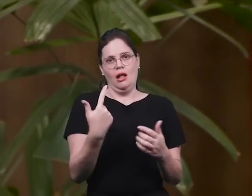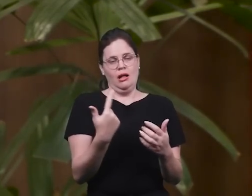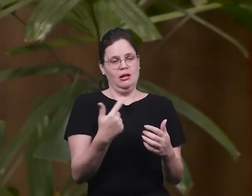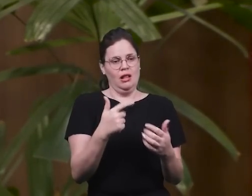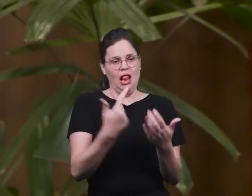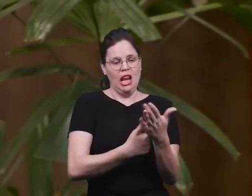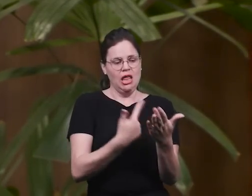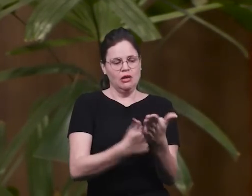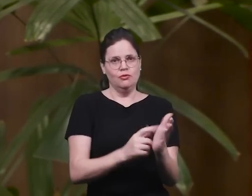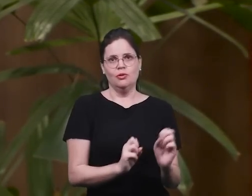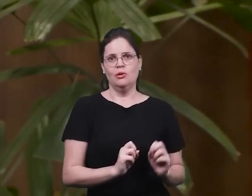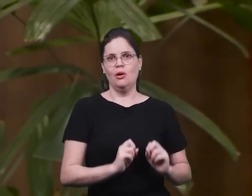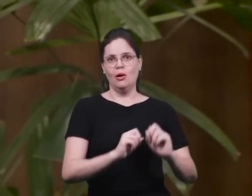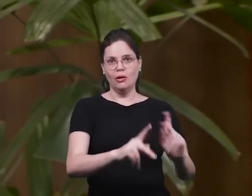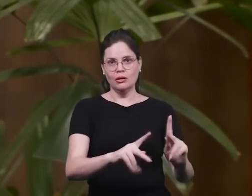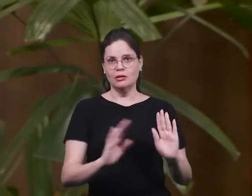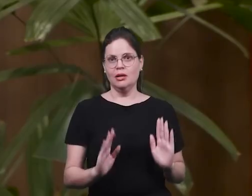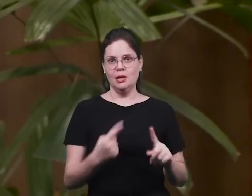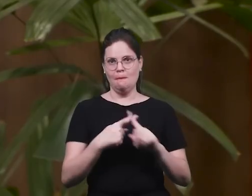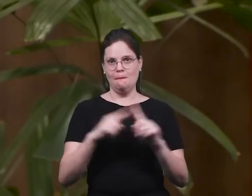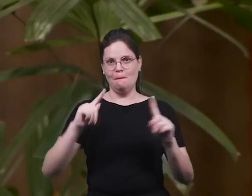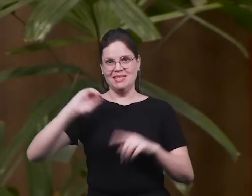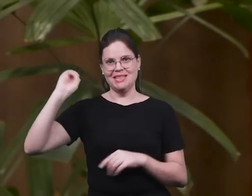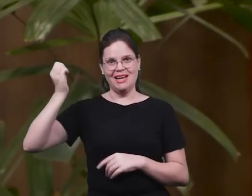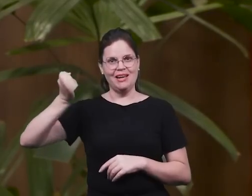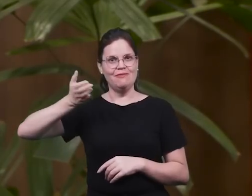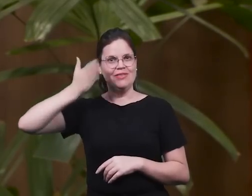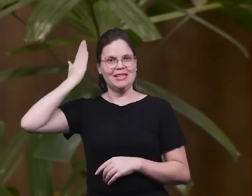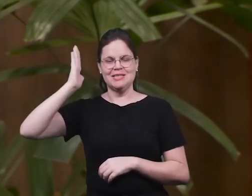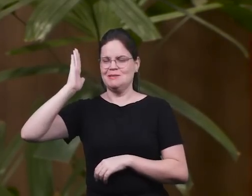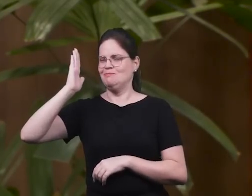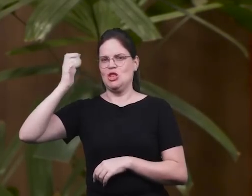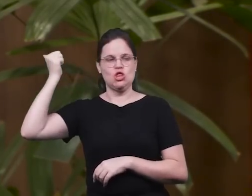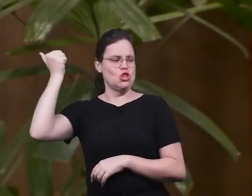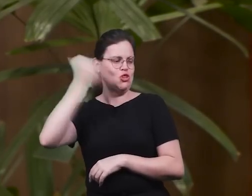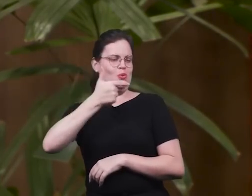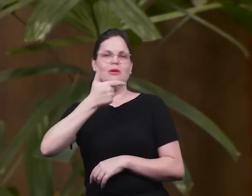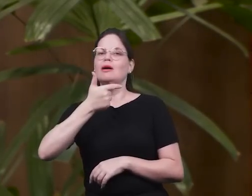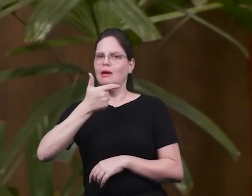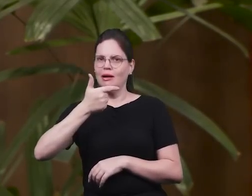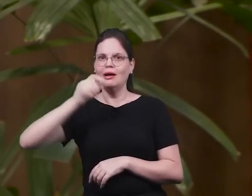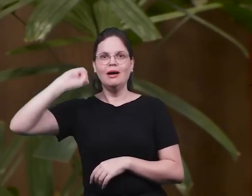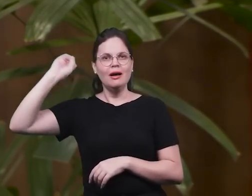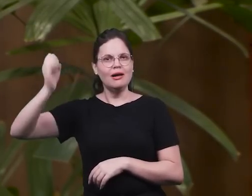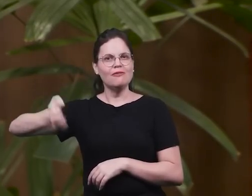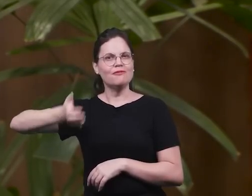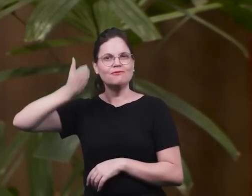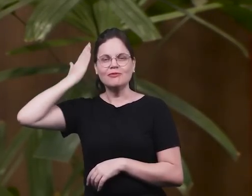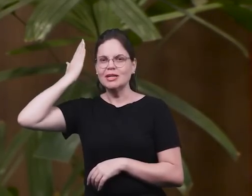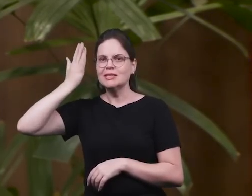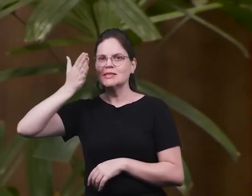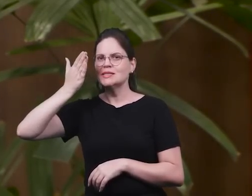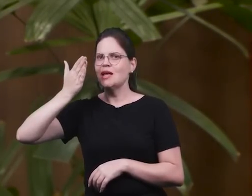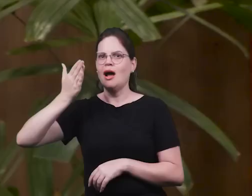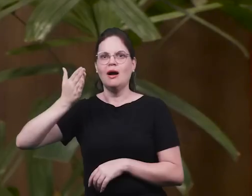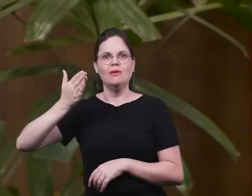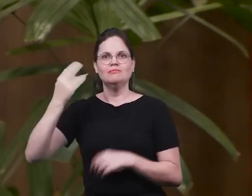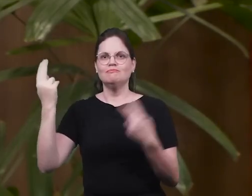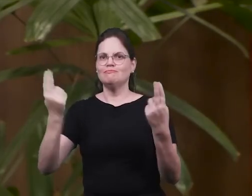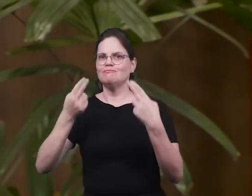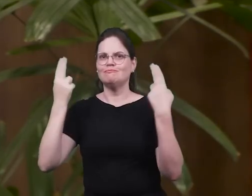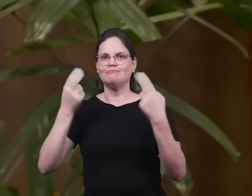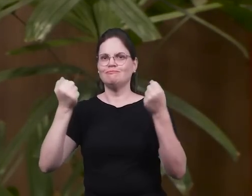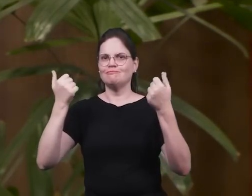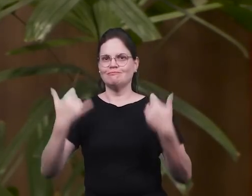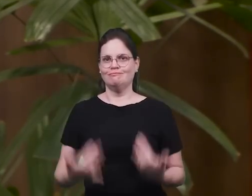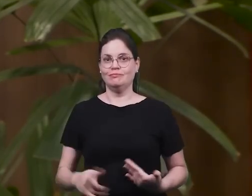as pessoas não tinham acesso, mas a revelação não, porque a revelação transcende. A revelação vai aonde ninguém pode